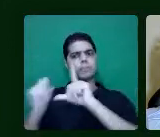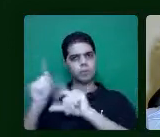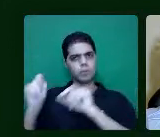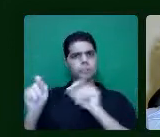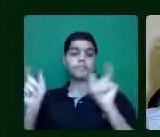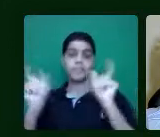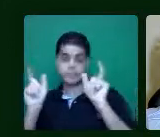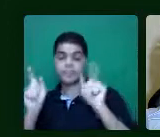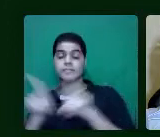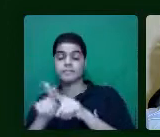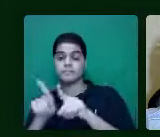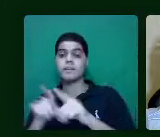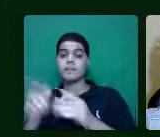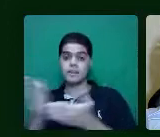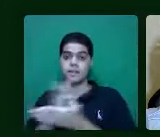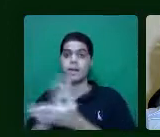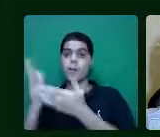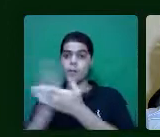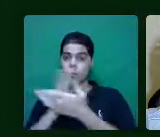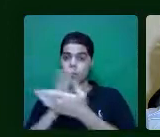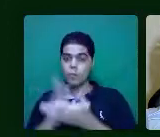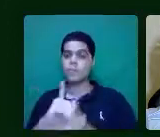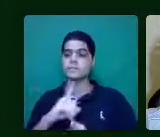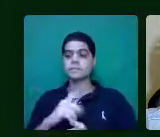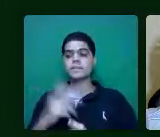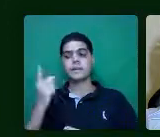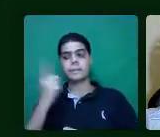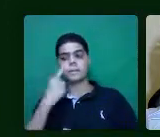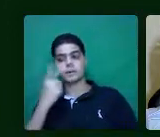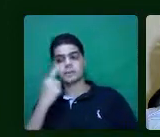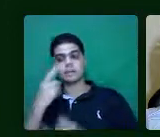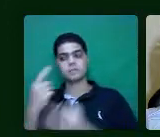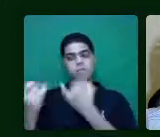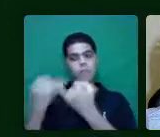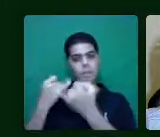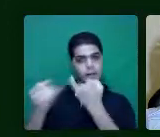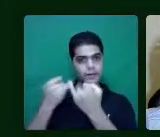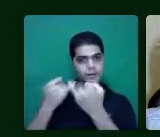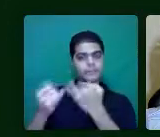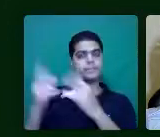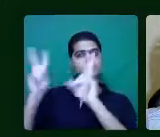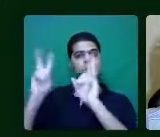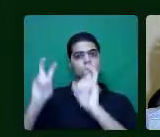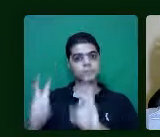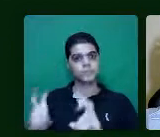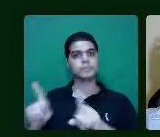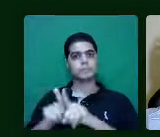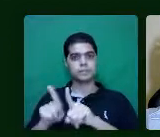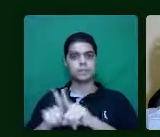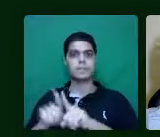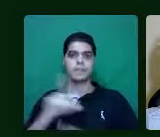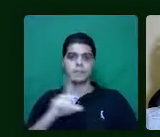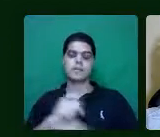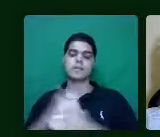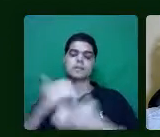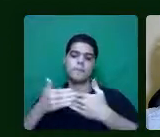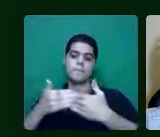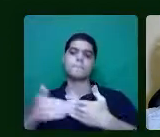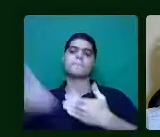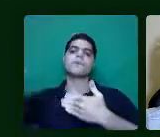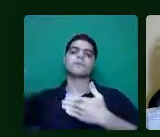uma startup ou coisas parecidas. Então, eu acho que o pós-maratona vai ser bem,